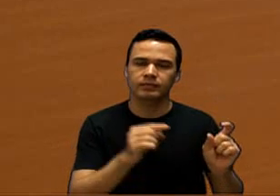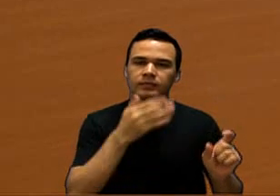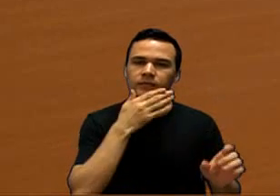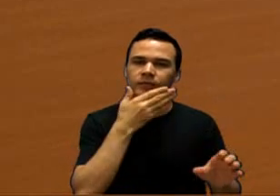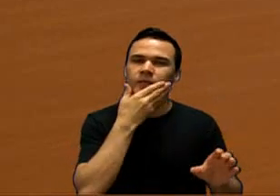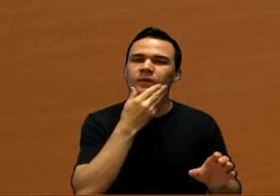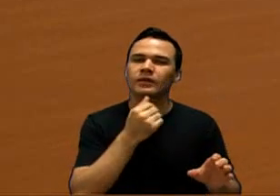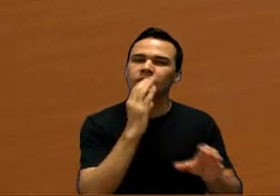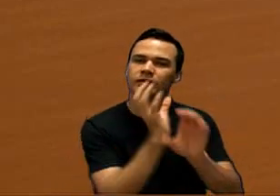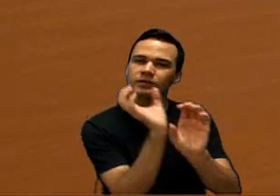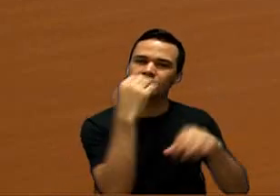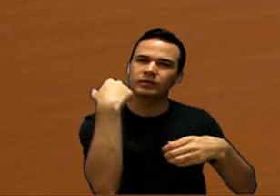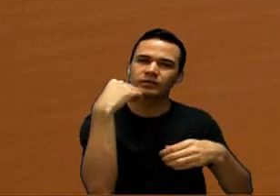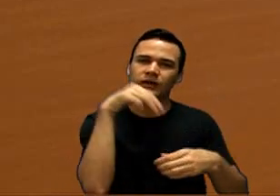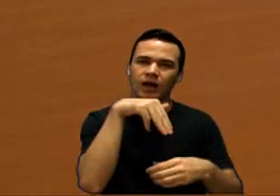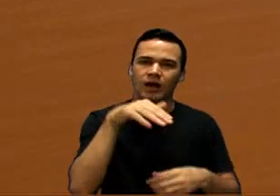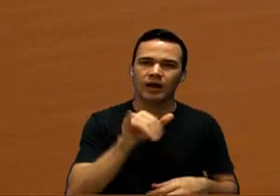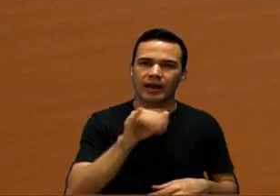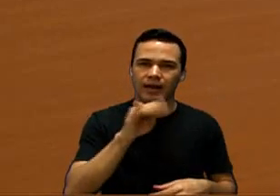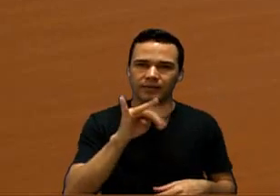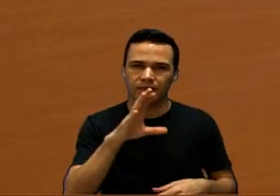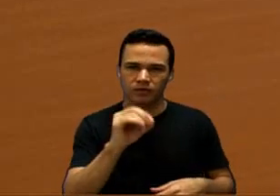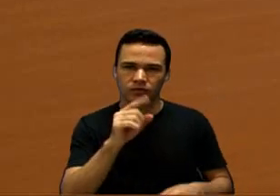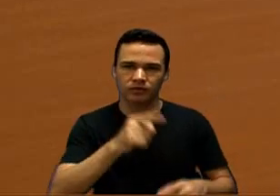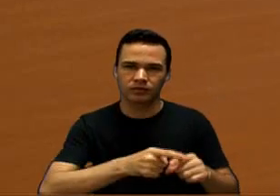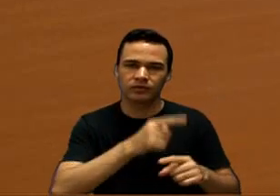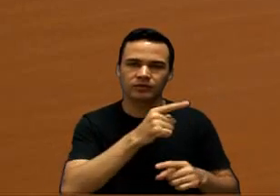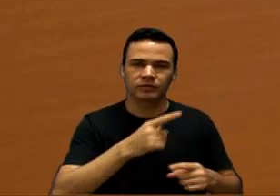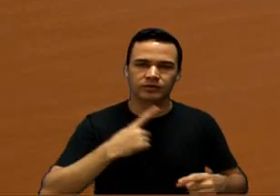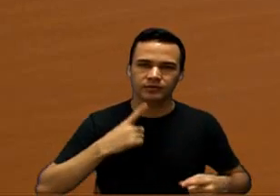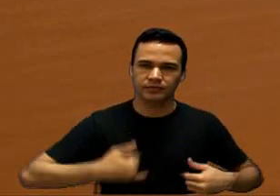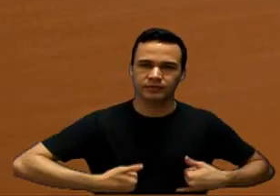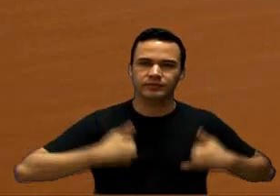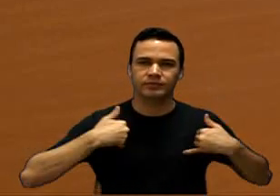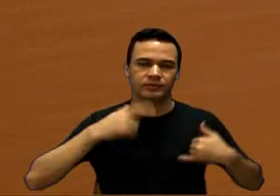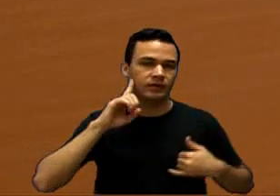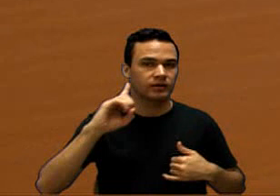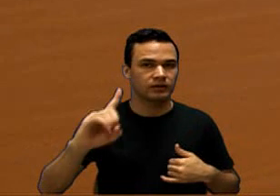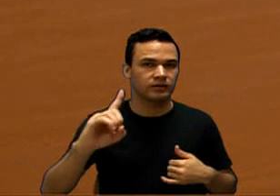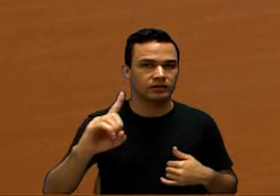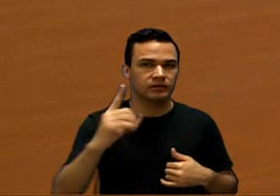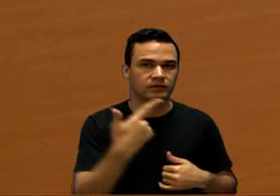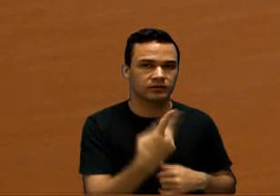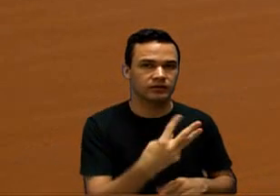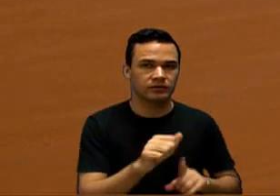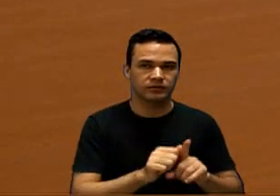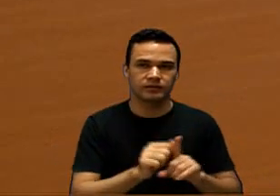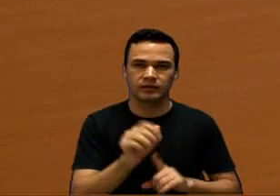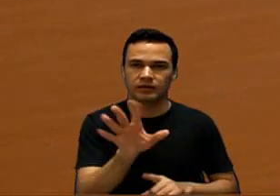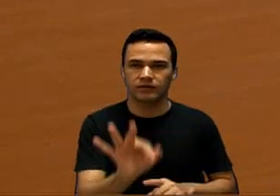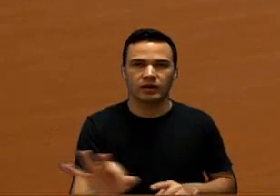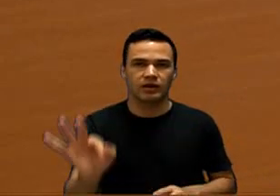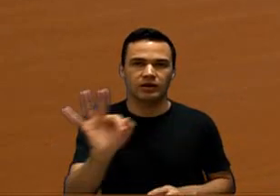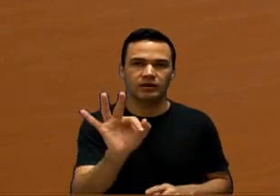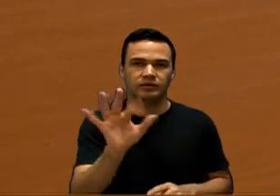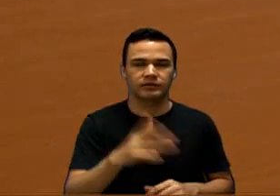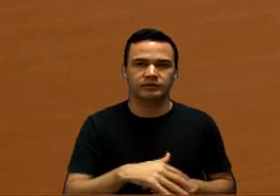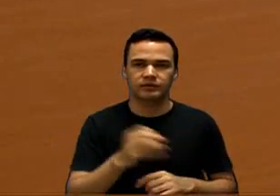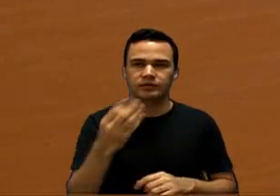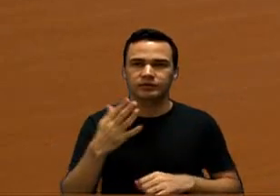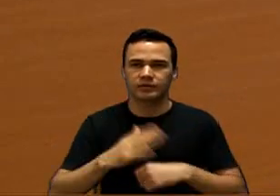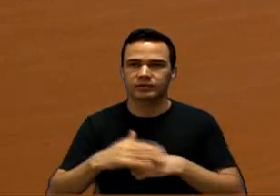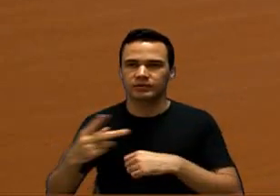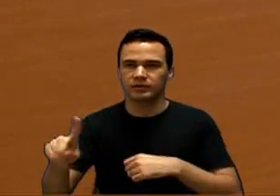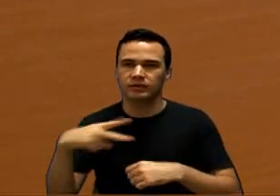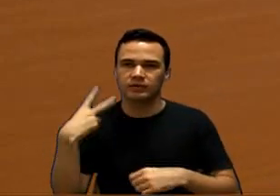engenheiro Francisco Mocoi Abico pela passagem de sua data natalícia, comemorada ao dia 23 de fevereiro. Quem assina,